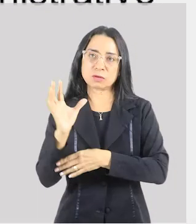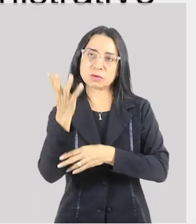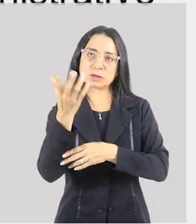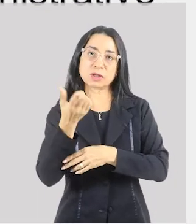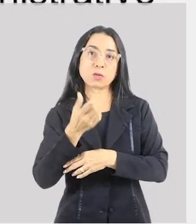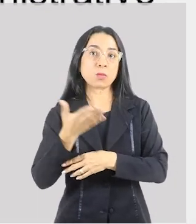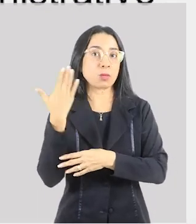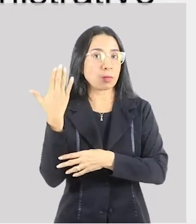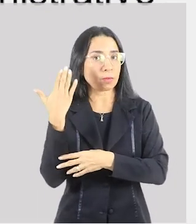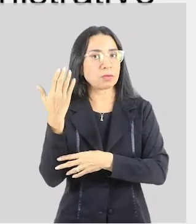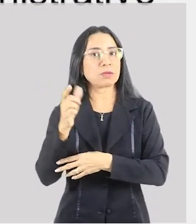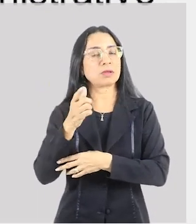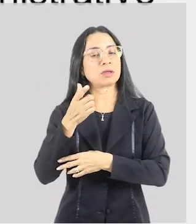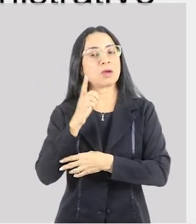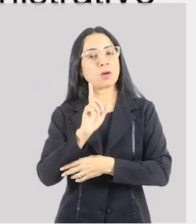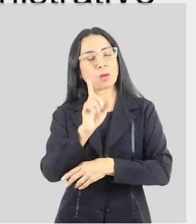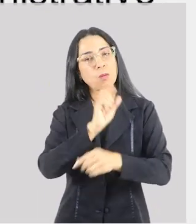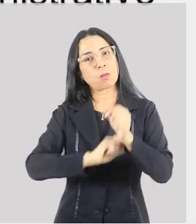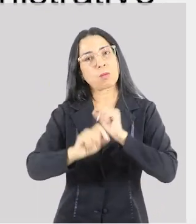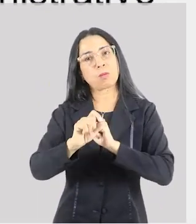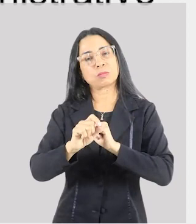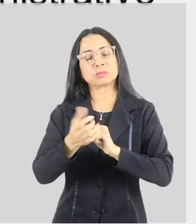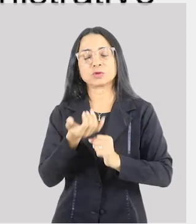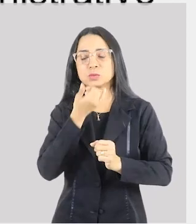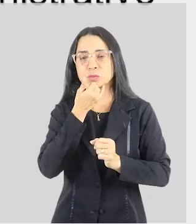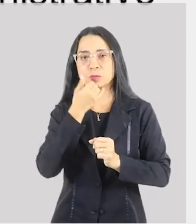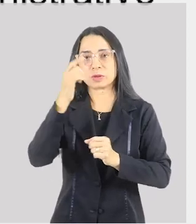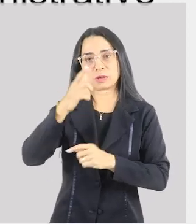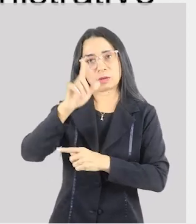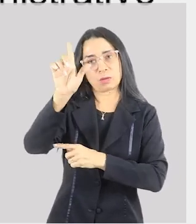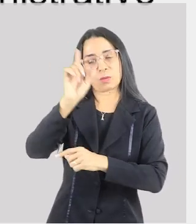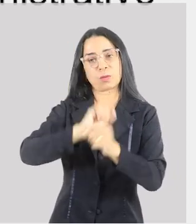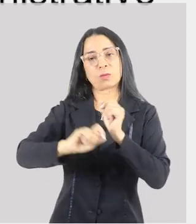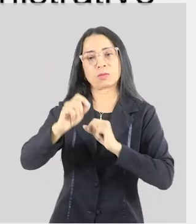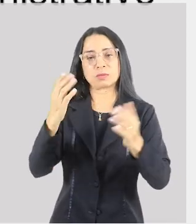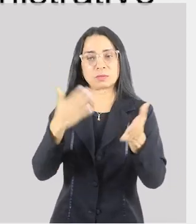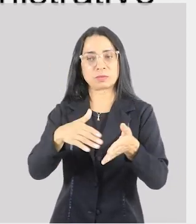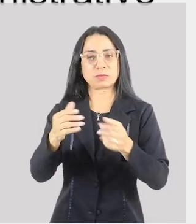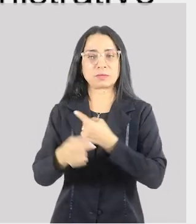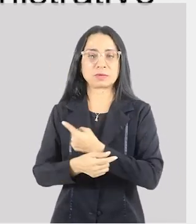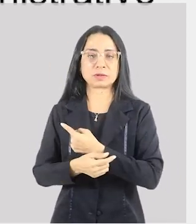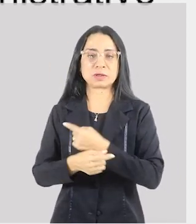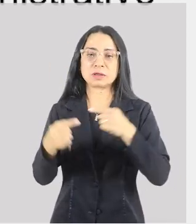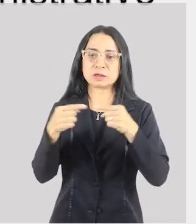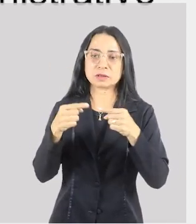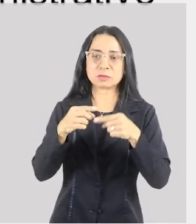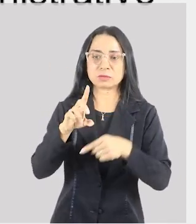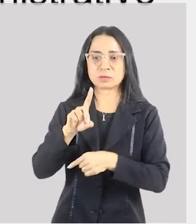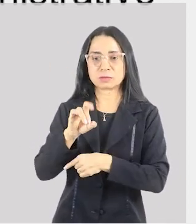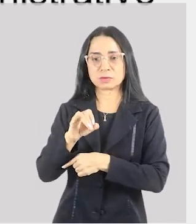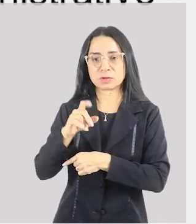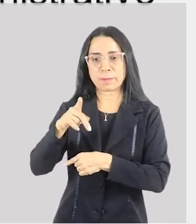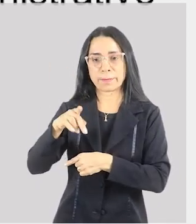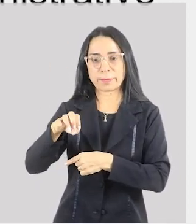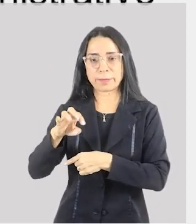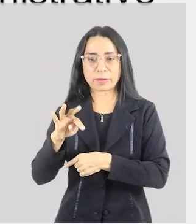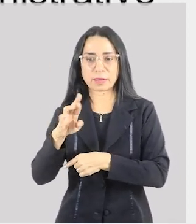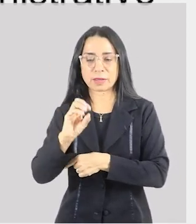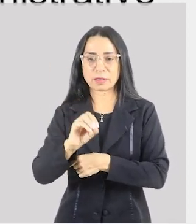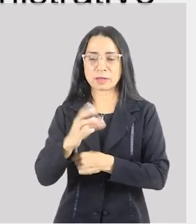Pietro, que é uma doutrinadora administrativista, ou seja, do direito administrativo, o